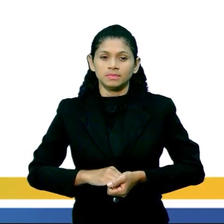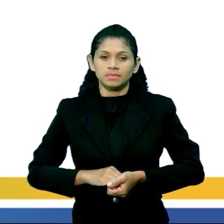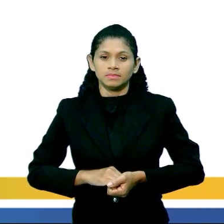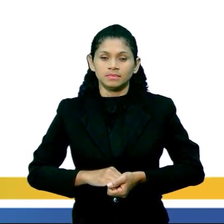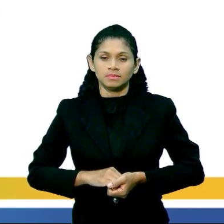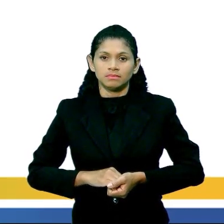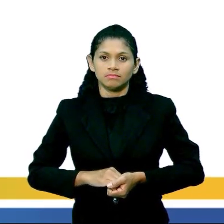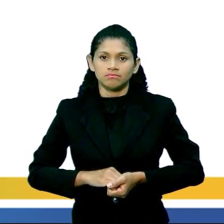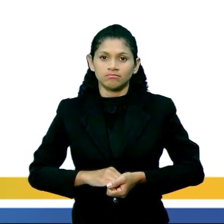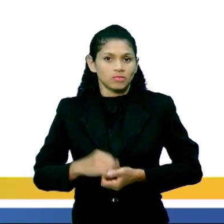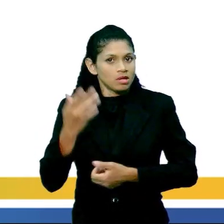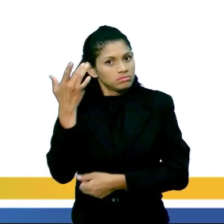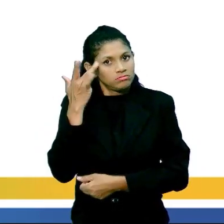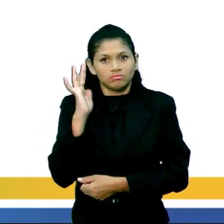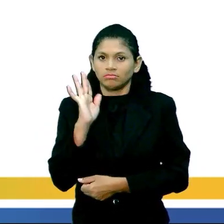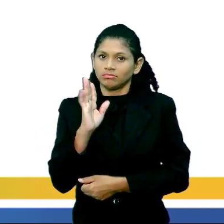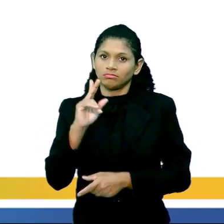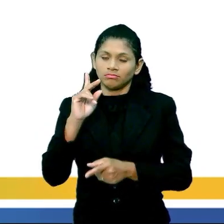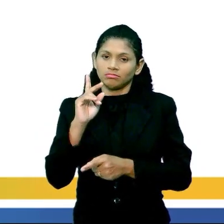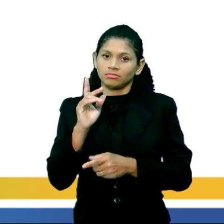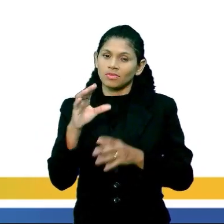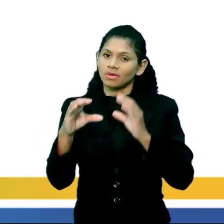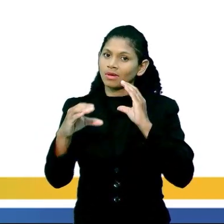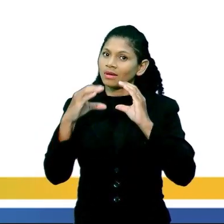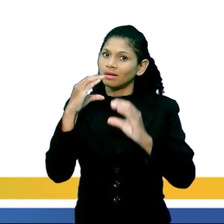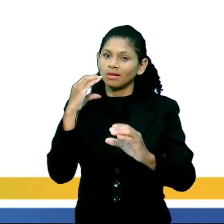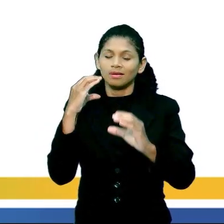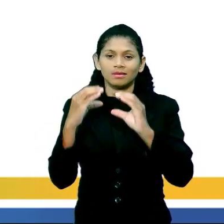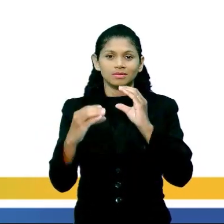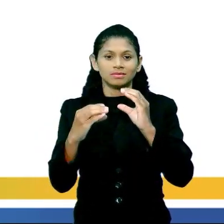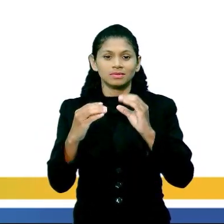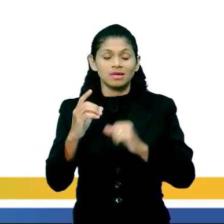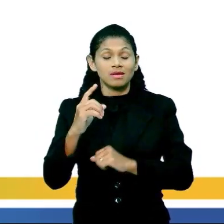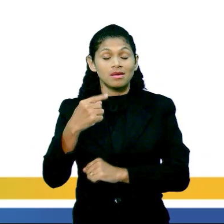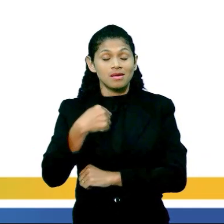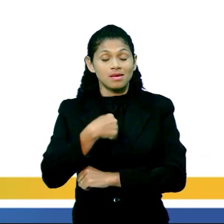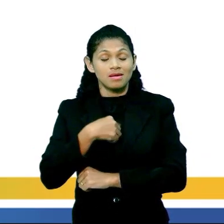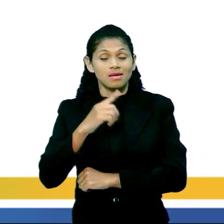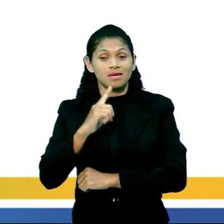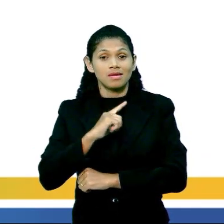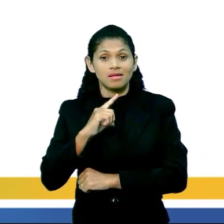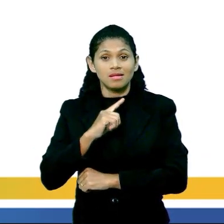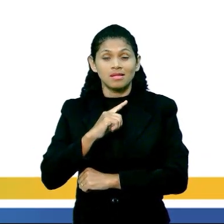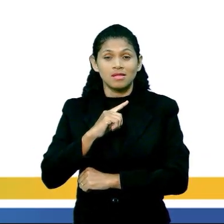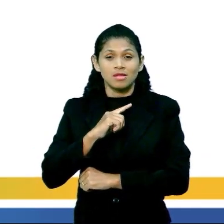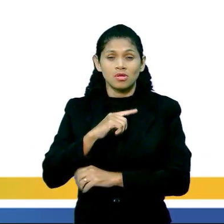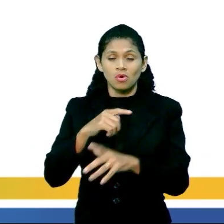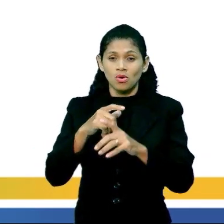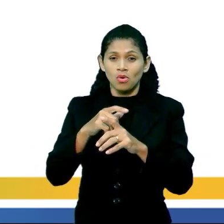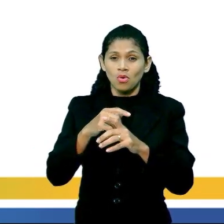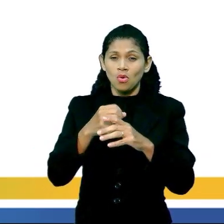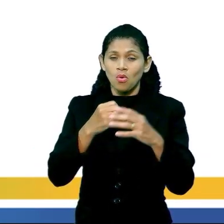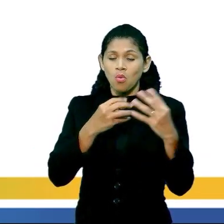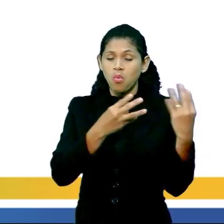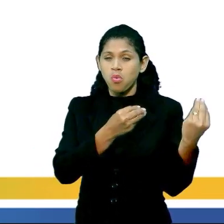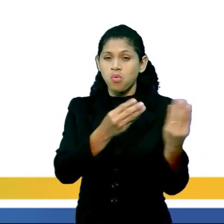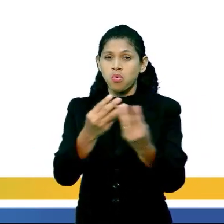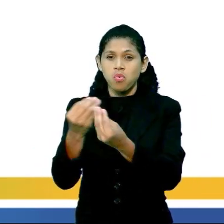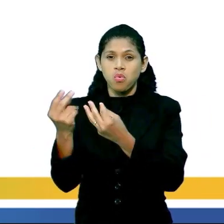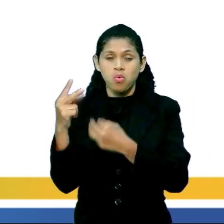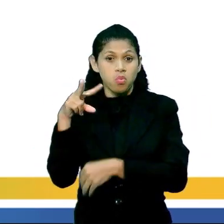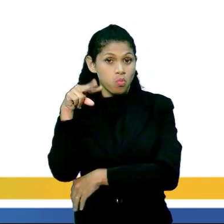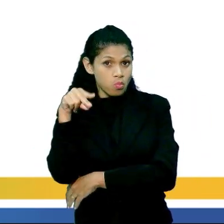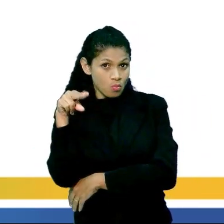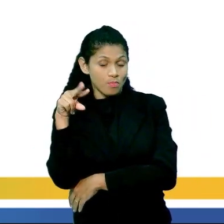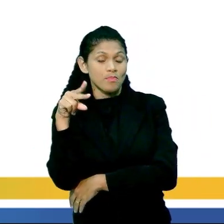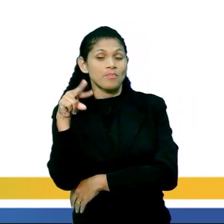sei cantar, galera. Mas é isso aí, eu tenho muitos irmãos, eu não consigo nem contar a quantidade de irmãos, né? Parece eu tenho